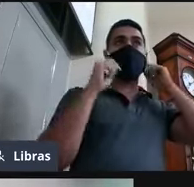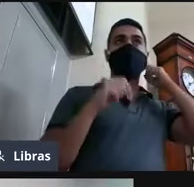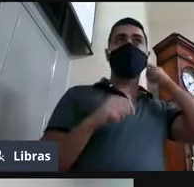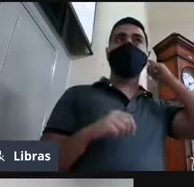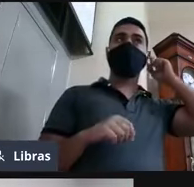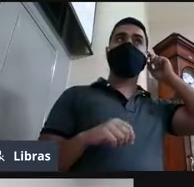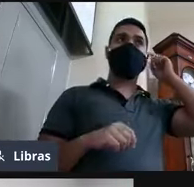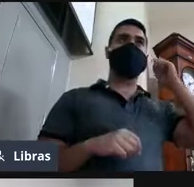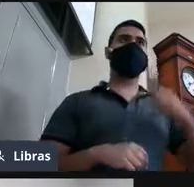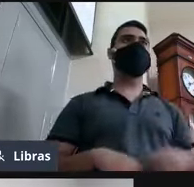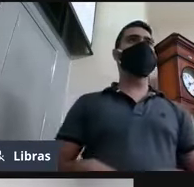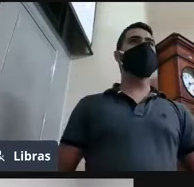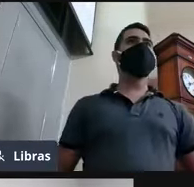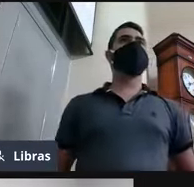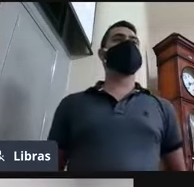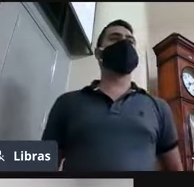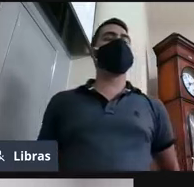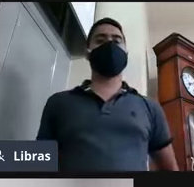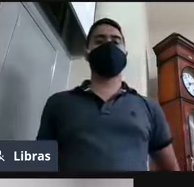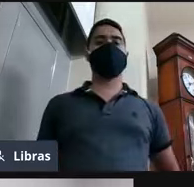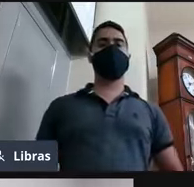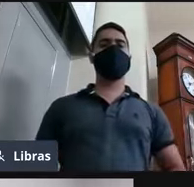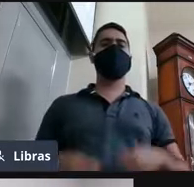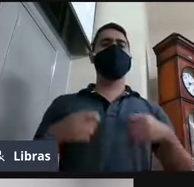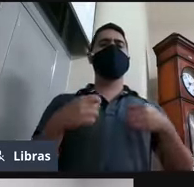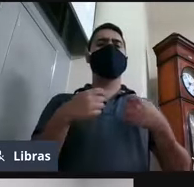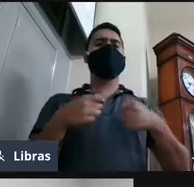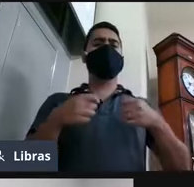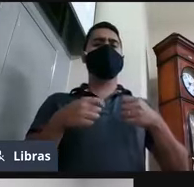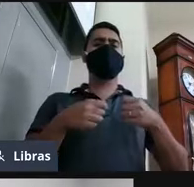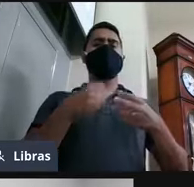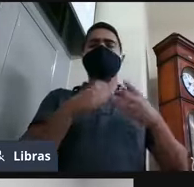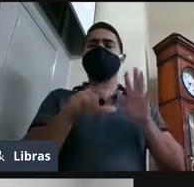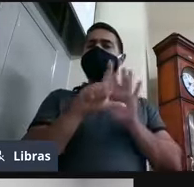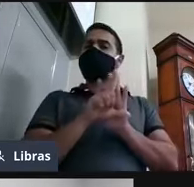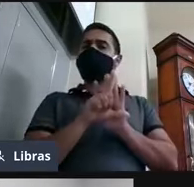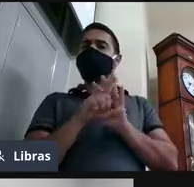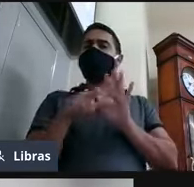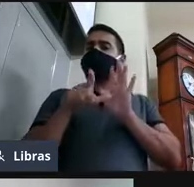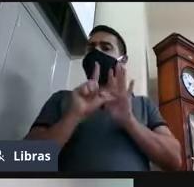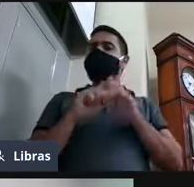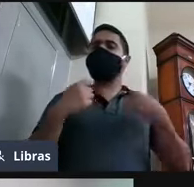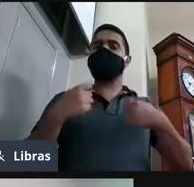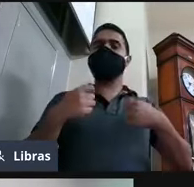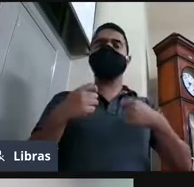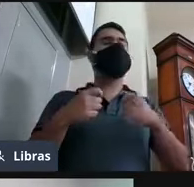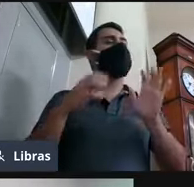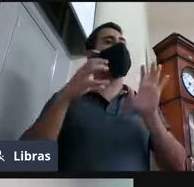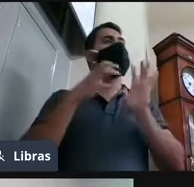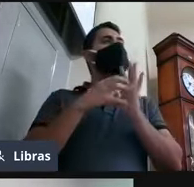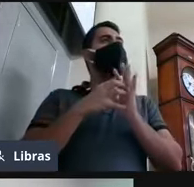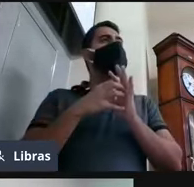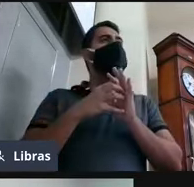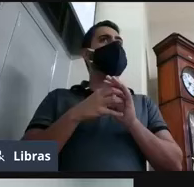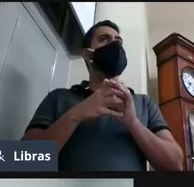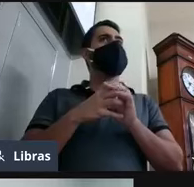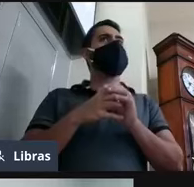Tem necessidade, no trâmite do Legislativo, antes que qualquer coisa, a Câmara